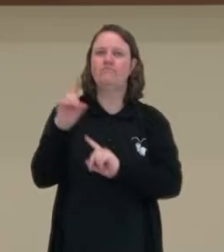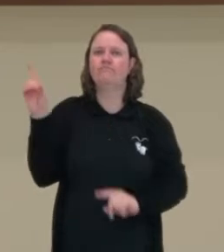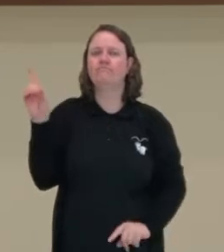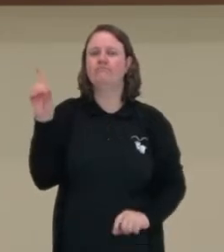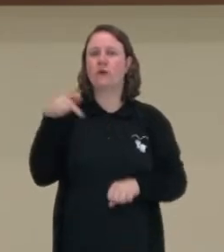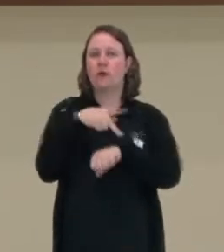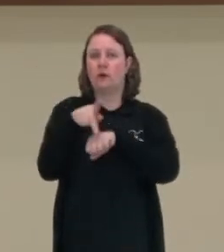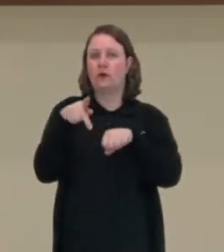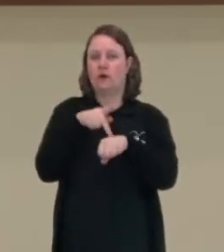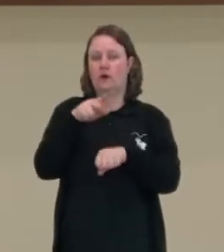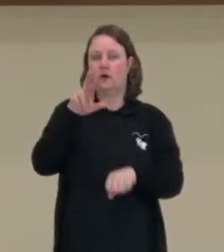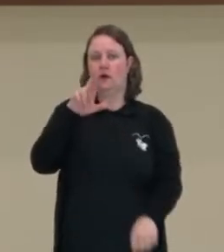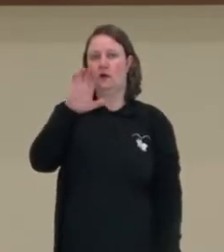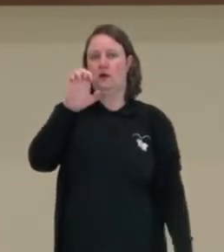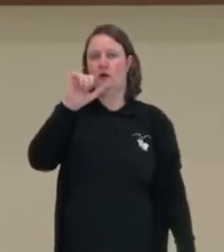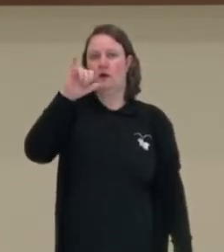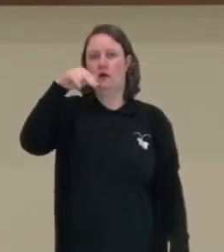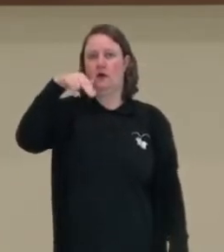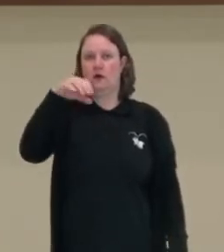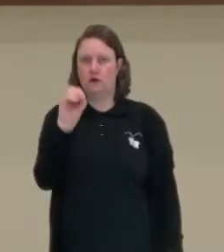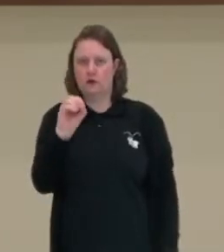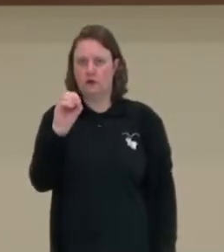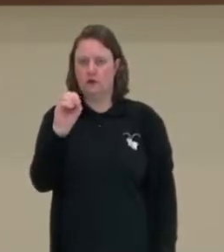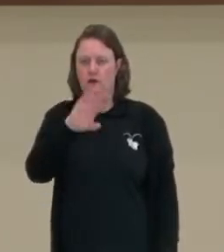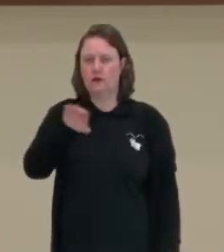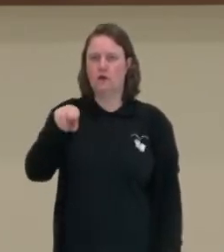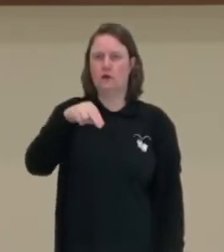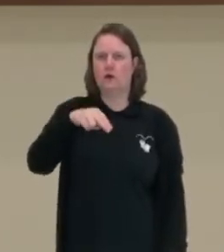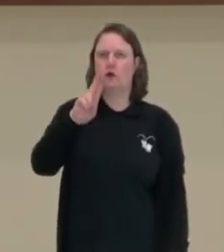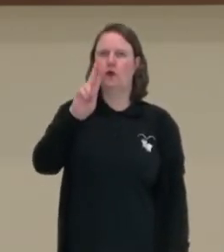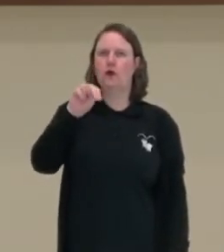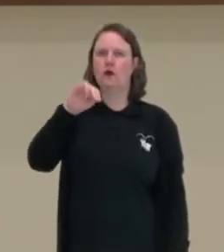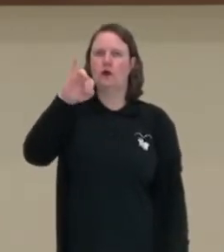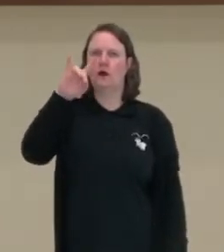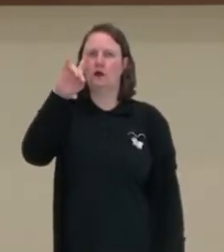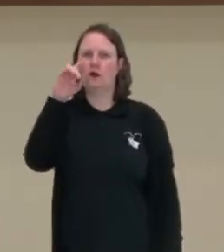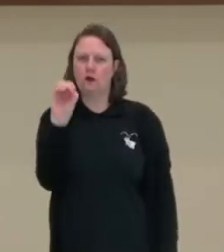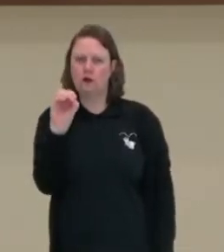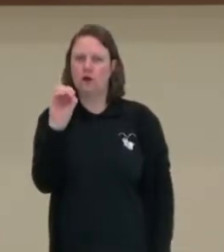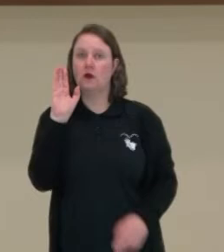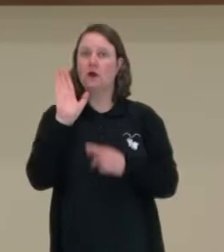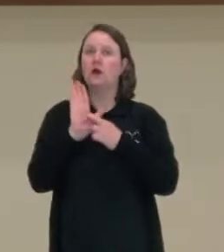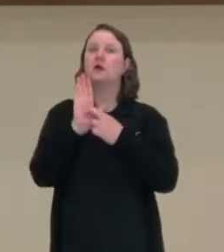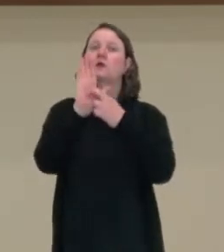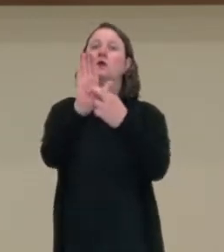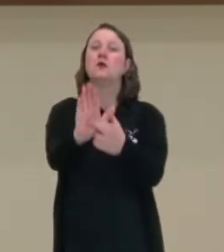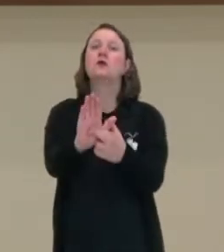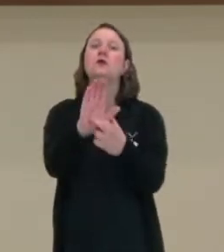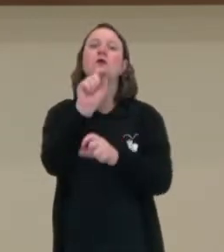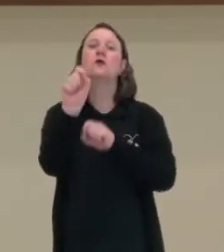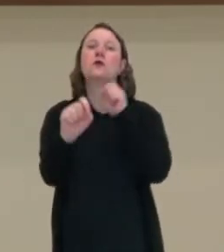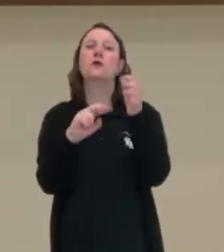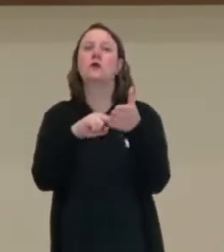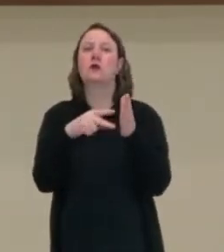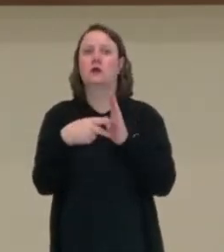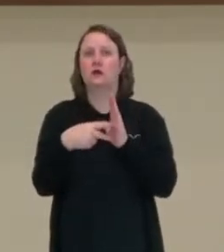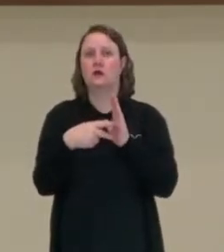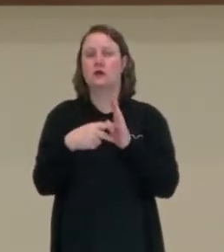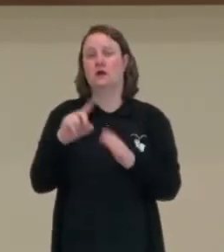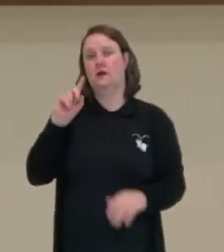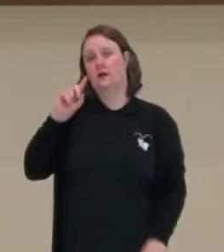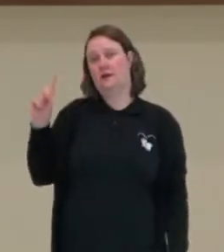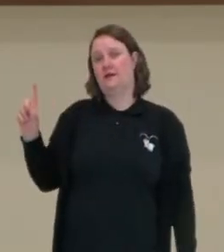O que representa esta London Mastaba, que seria a Mastaba de Londres? A